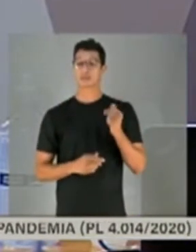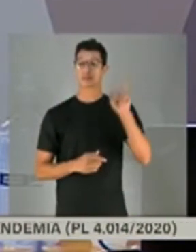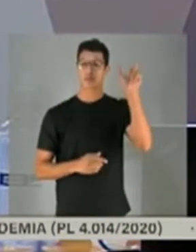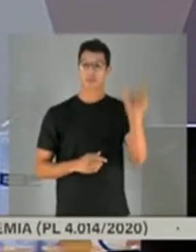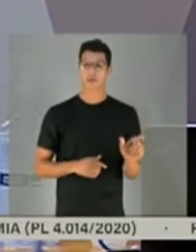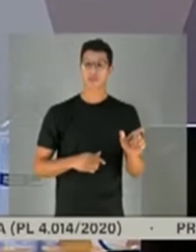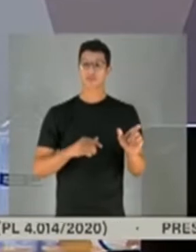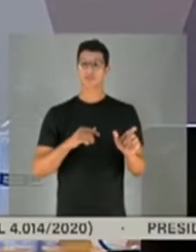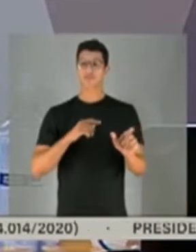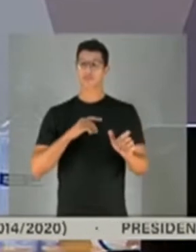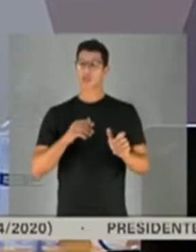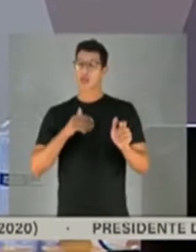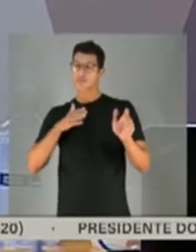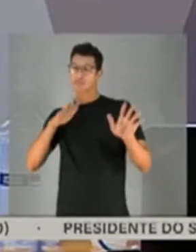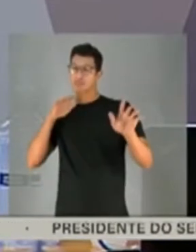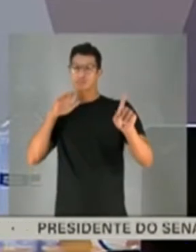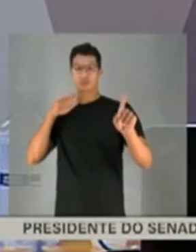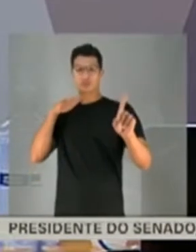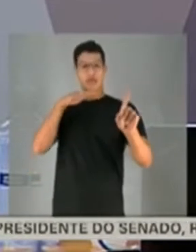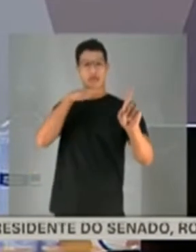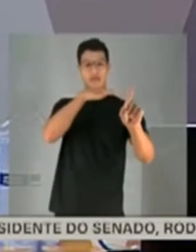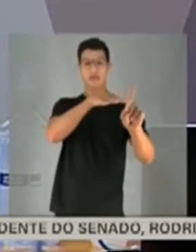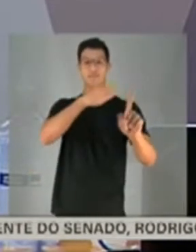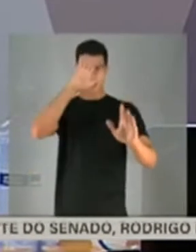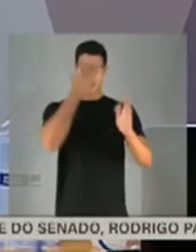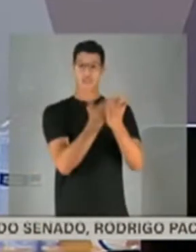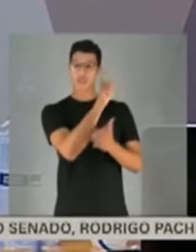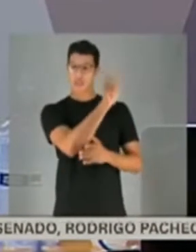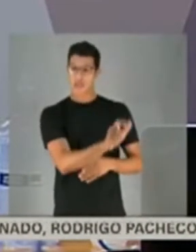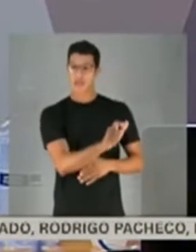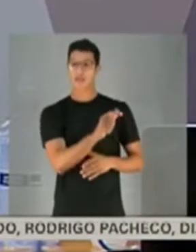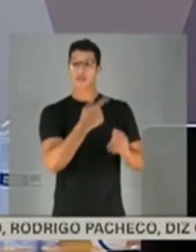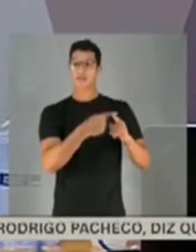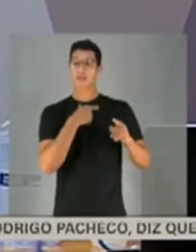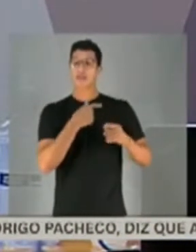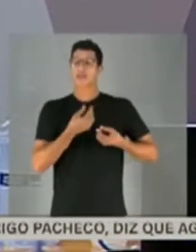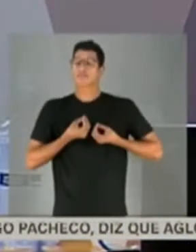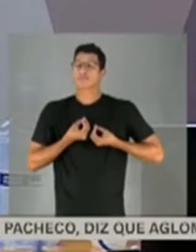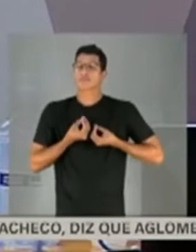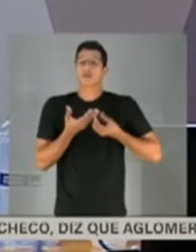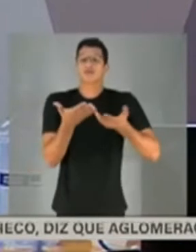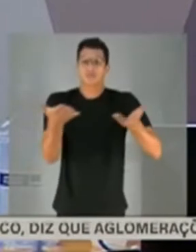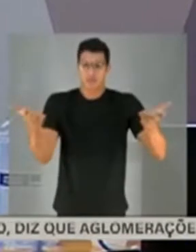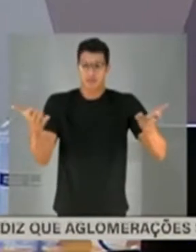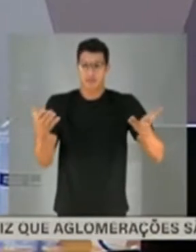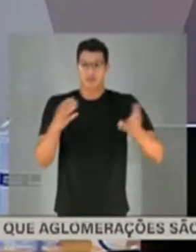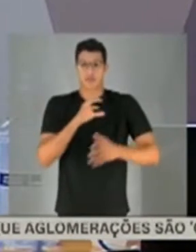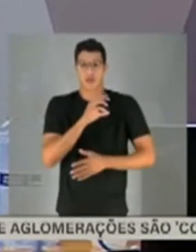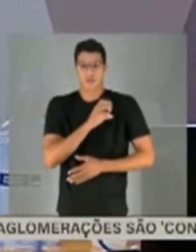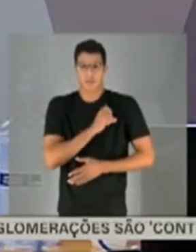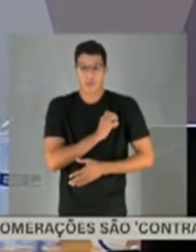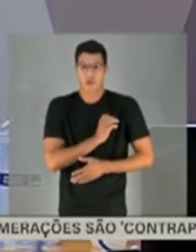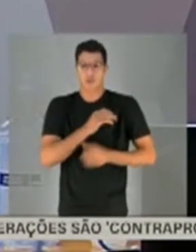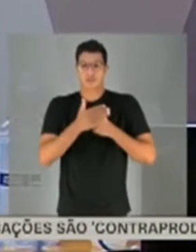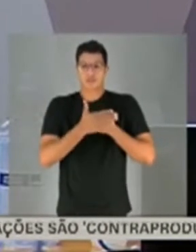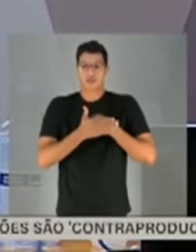pessoa que é seguida por muita gente. E muita gente acredita no Silas Malafaia pelo que ele transmite de amor, de